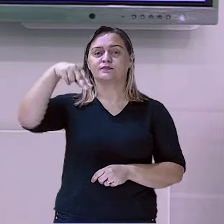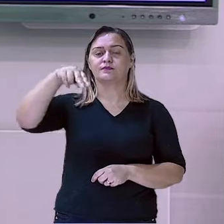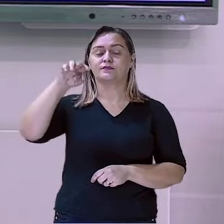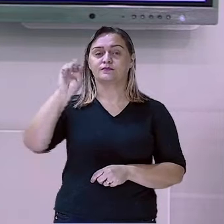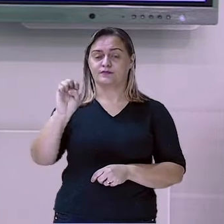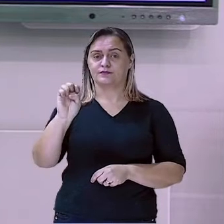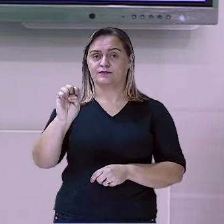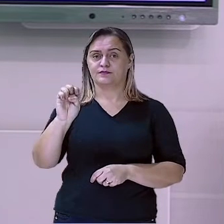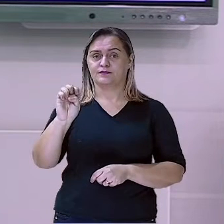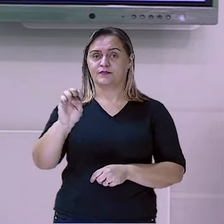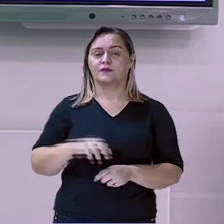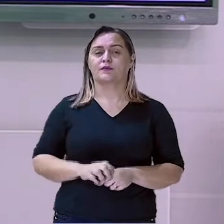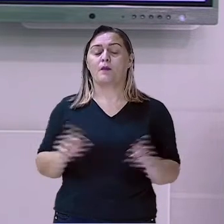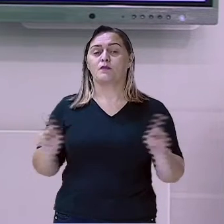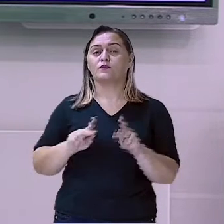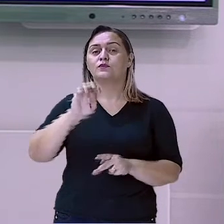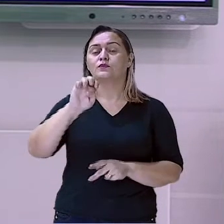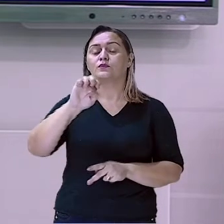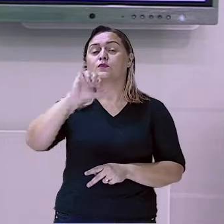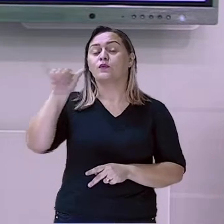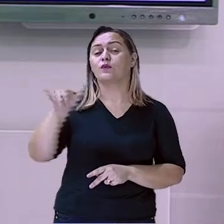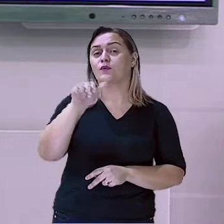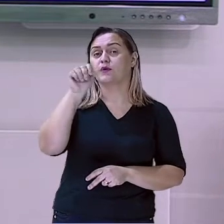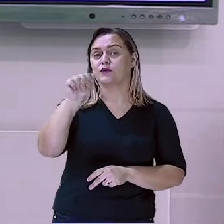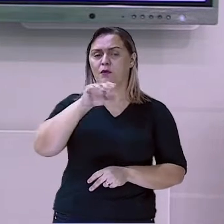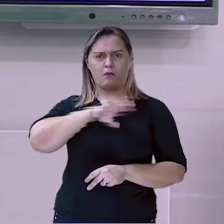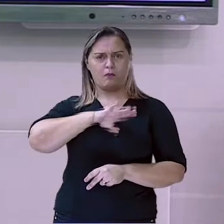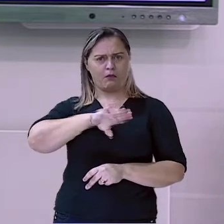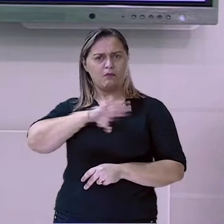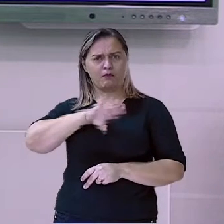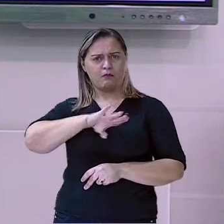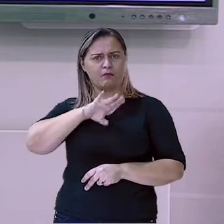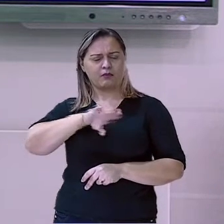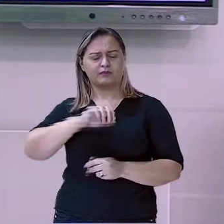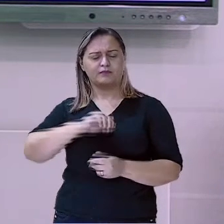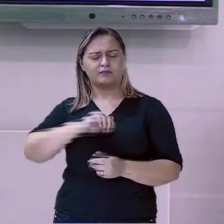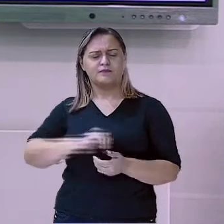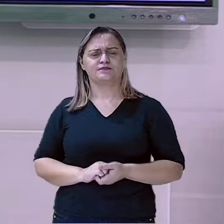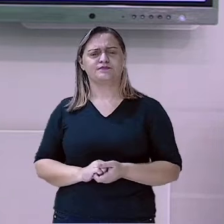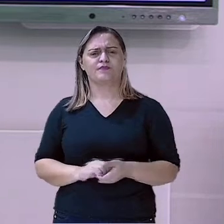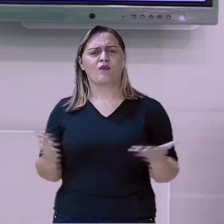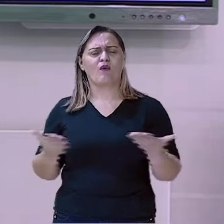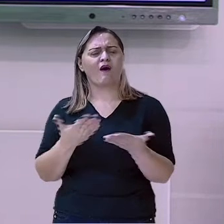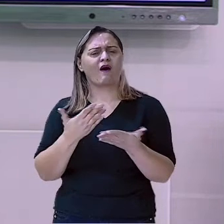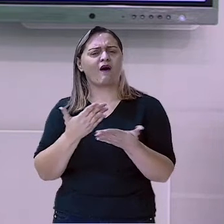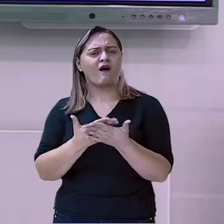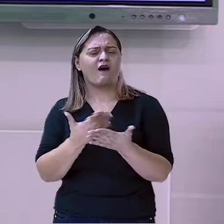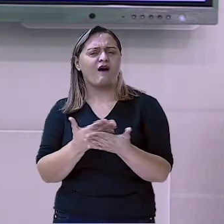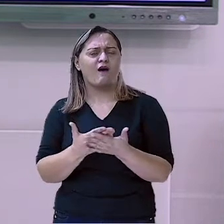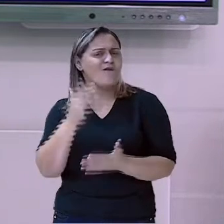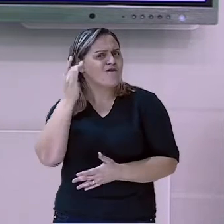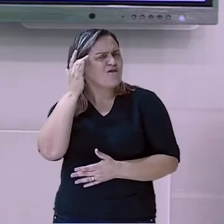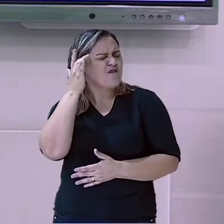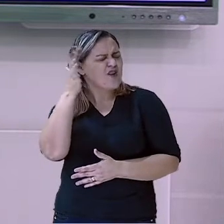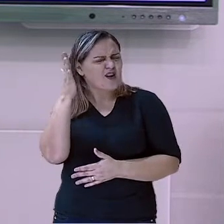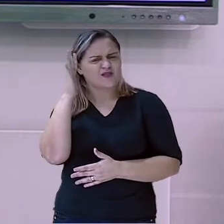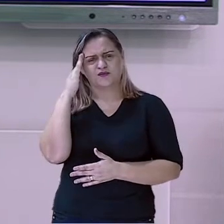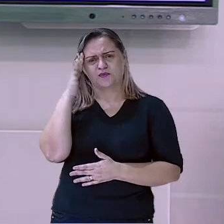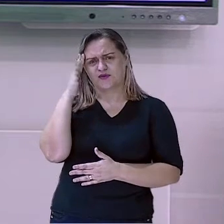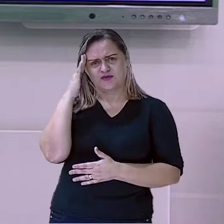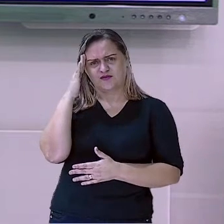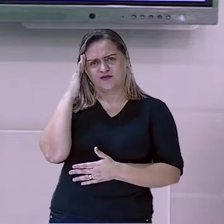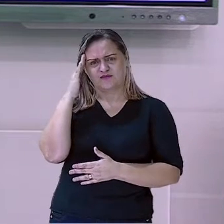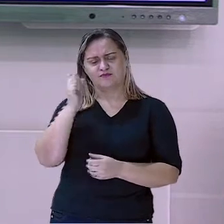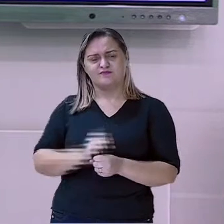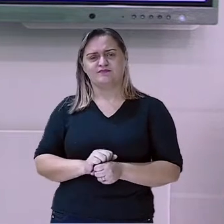Hoje trouxe para vocês um assunto bem bacana e de fácil entendimento. Vamos falar sobre sinônimos